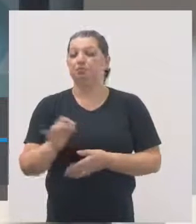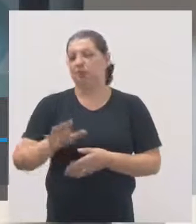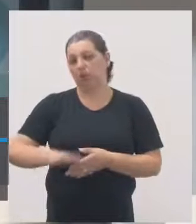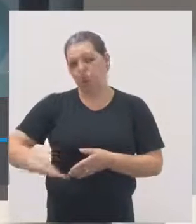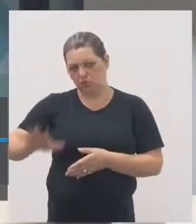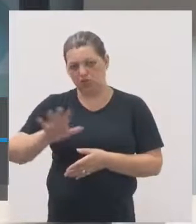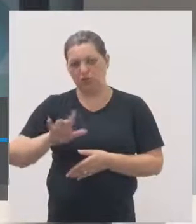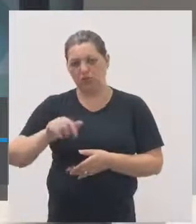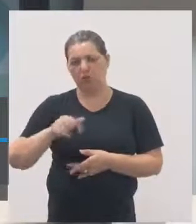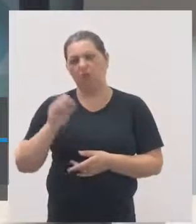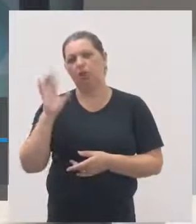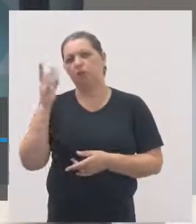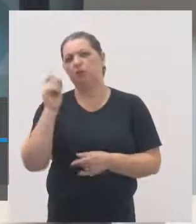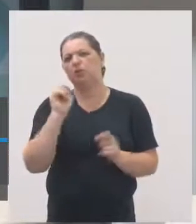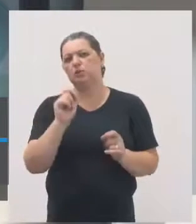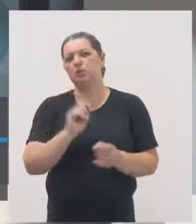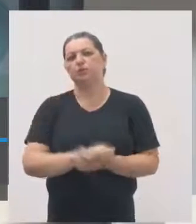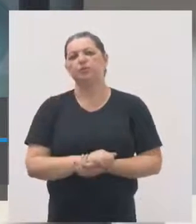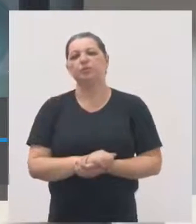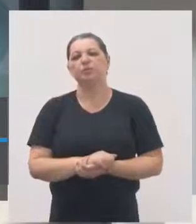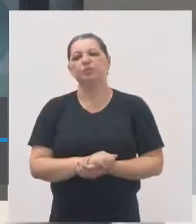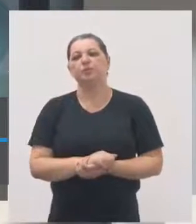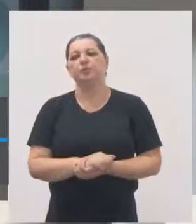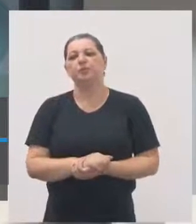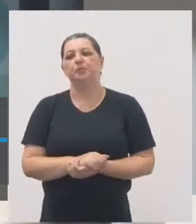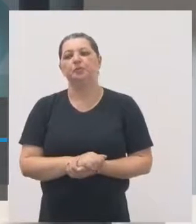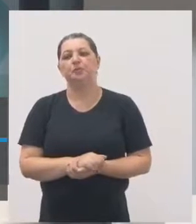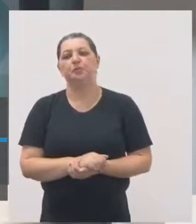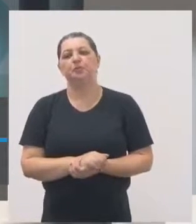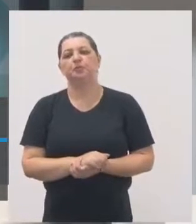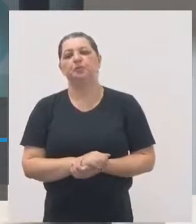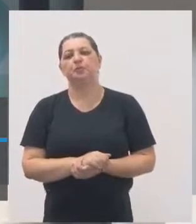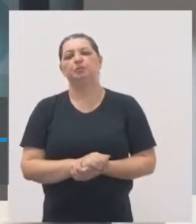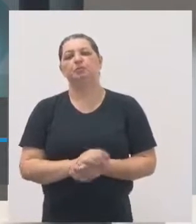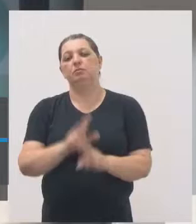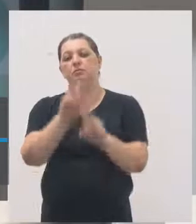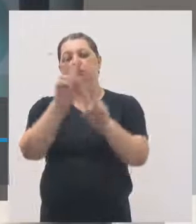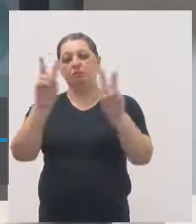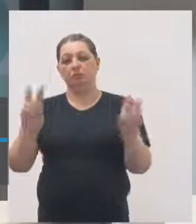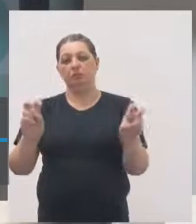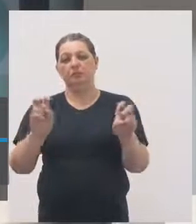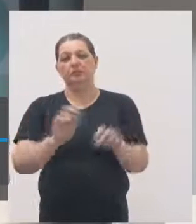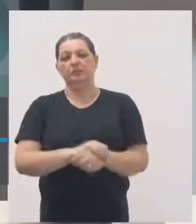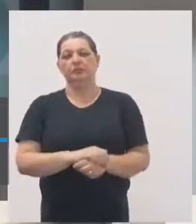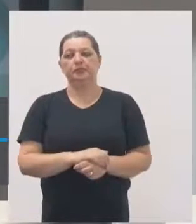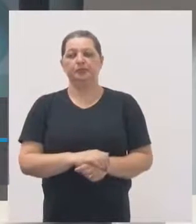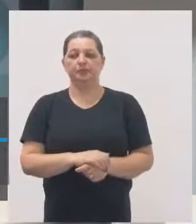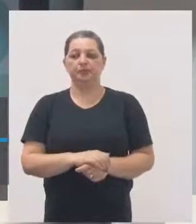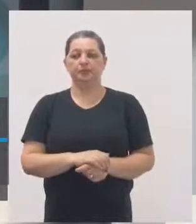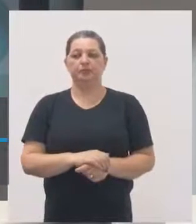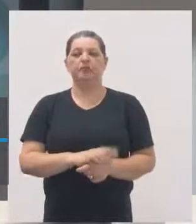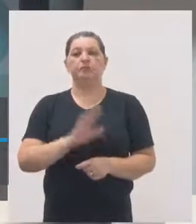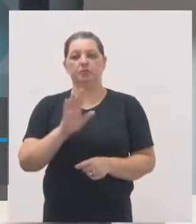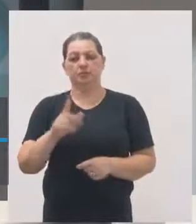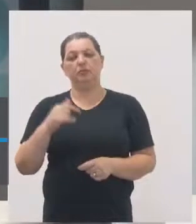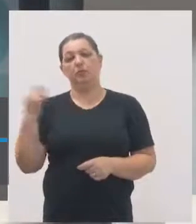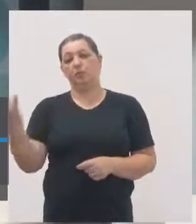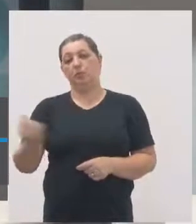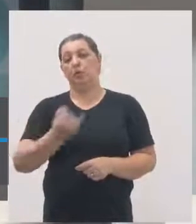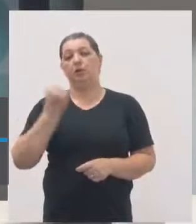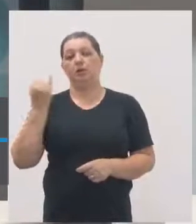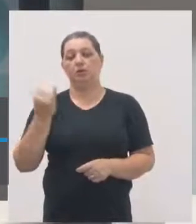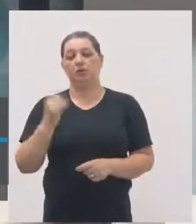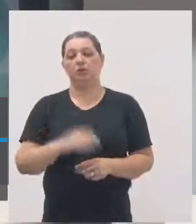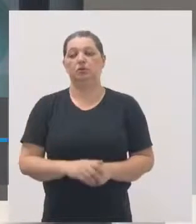o que acontece? O pessoal determina uma temática, né? Uma temática que é pertinente, que é importante,